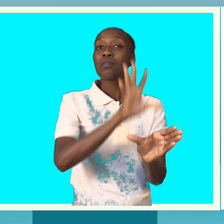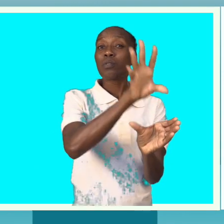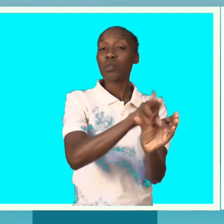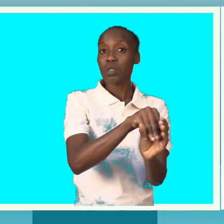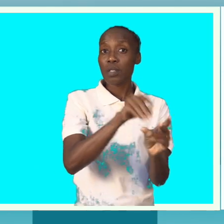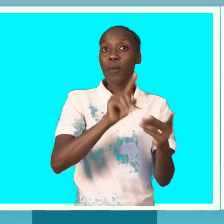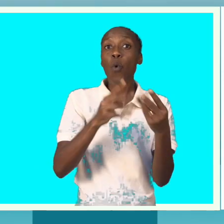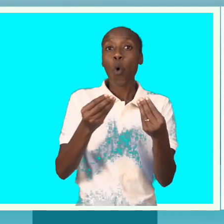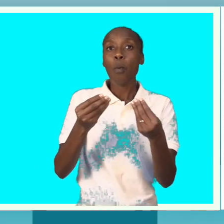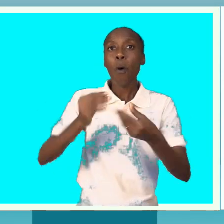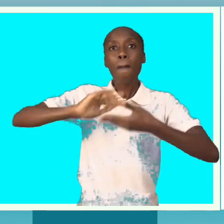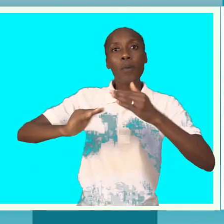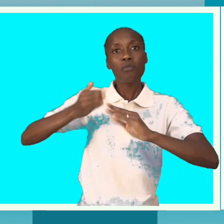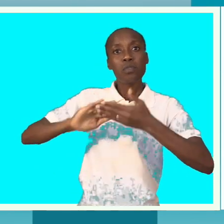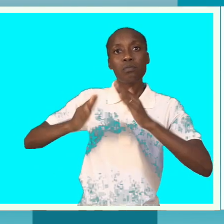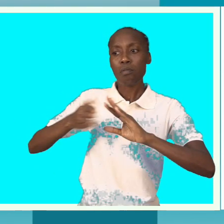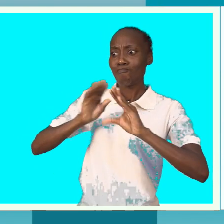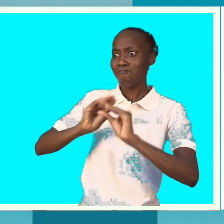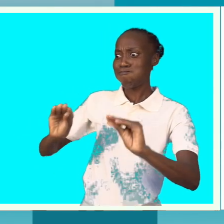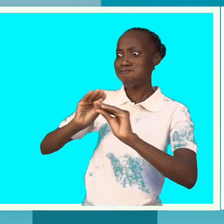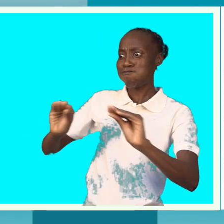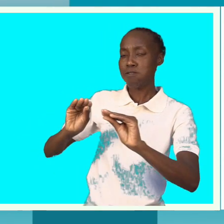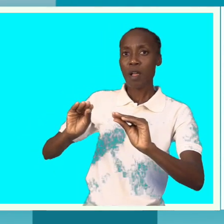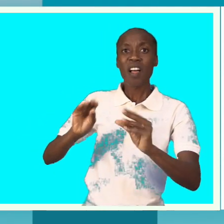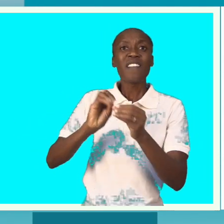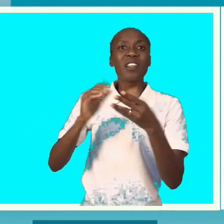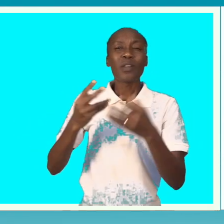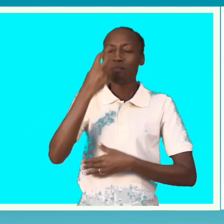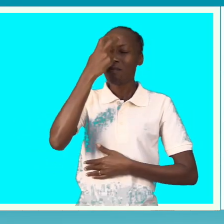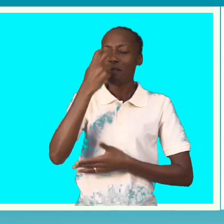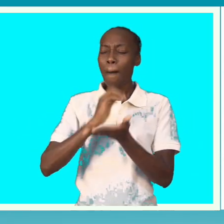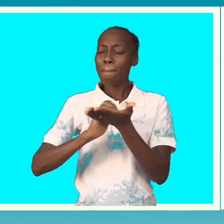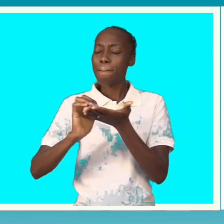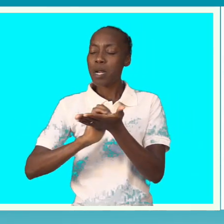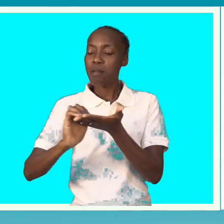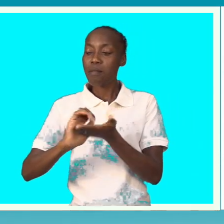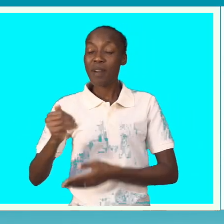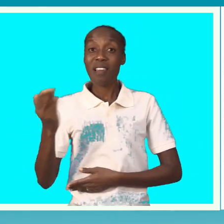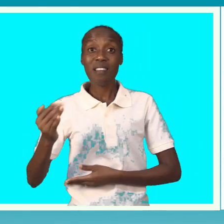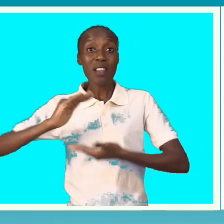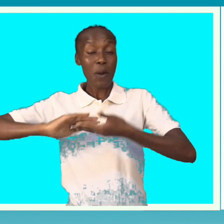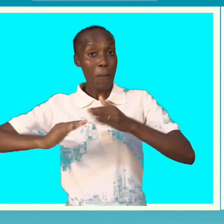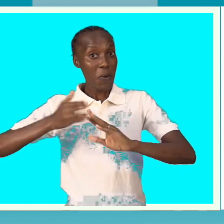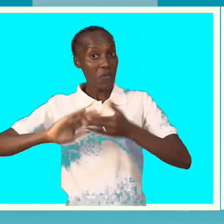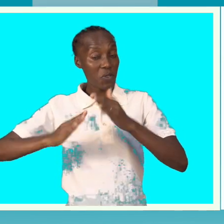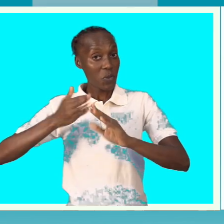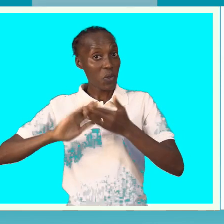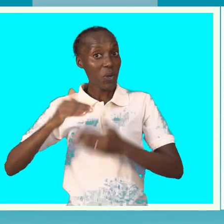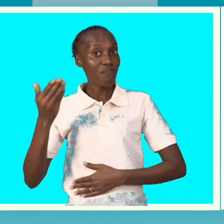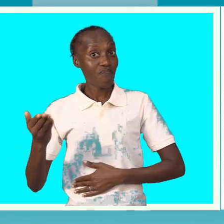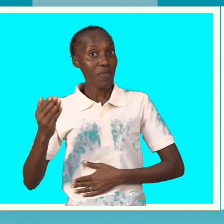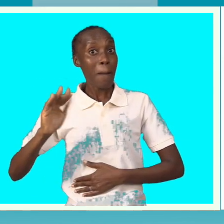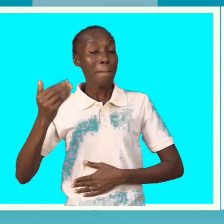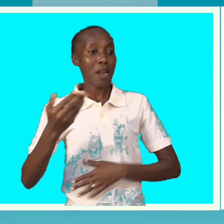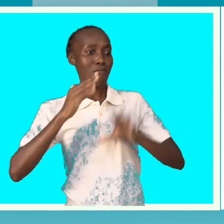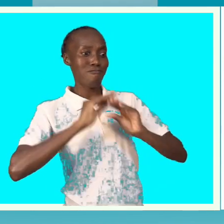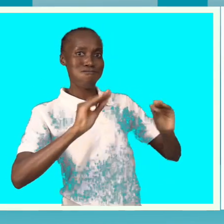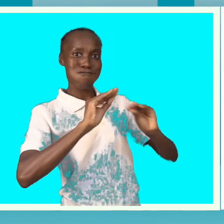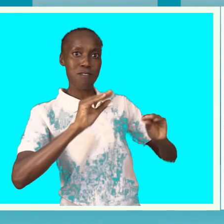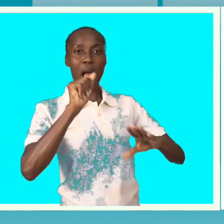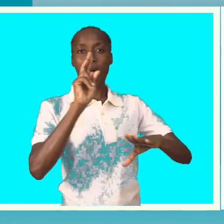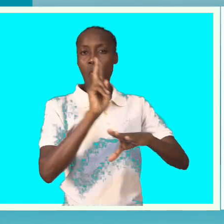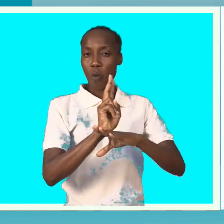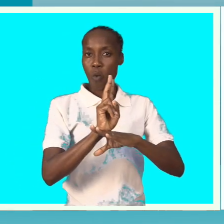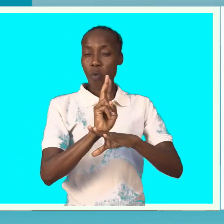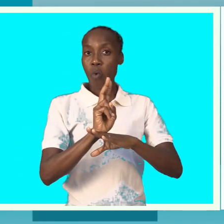educação inclusiva, através da formação de professores em sistema braille, para que o professor se esteja preparado para usar o sistema